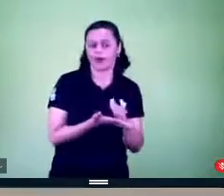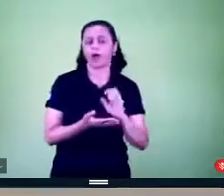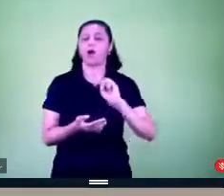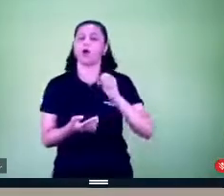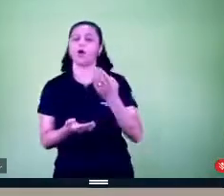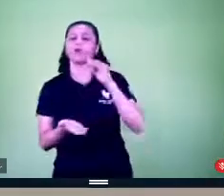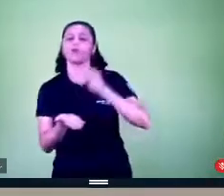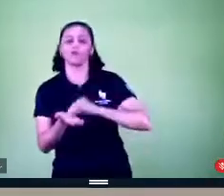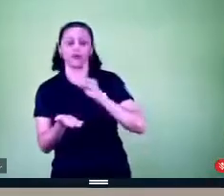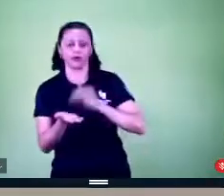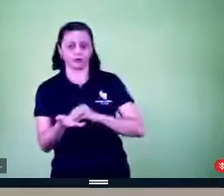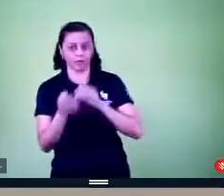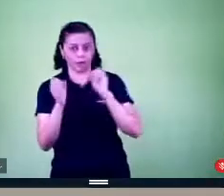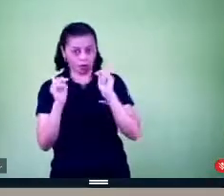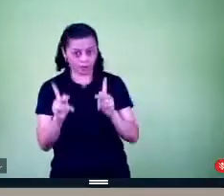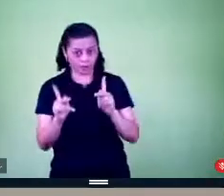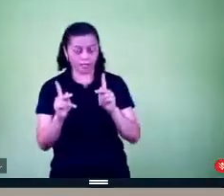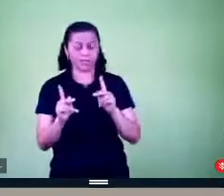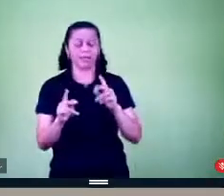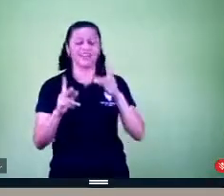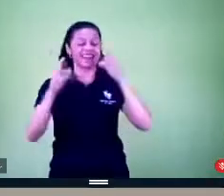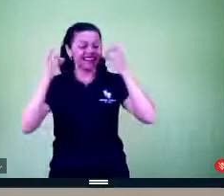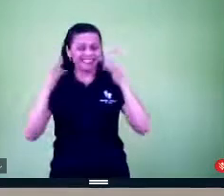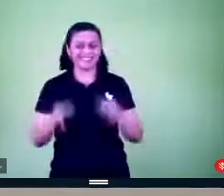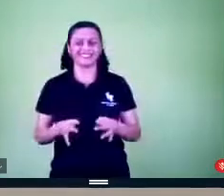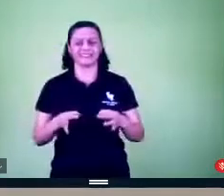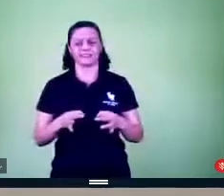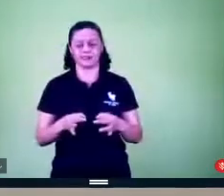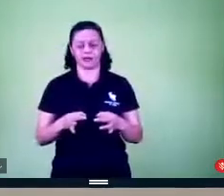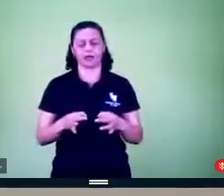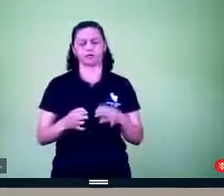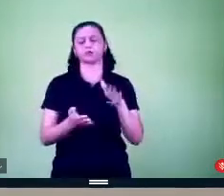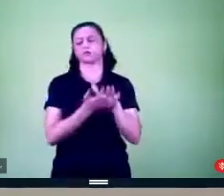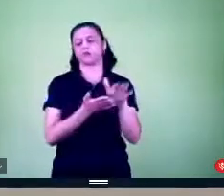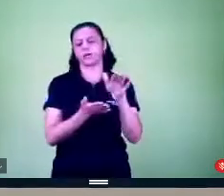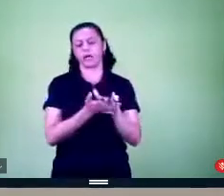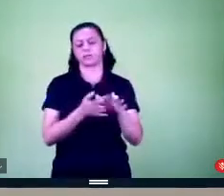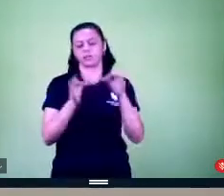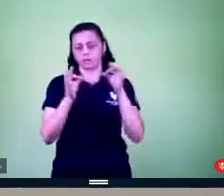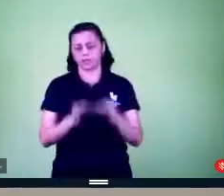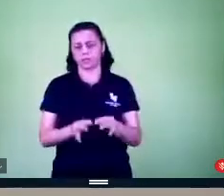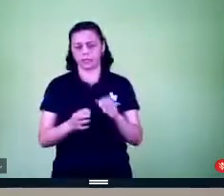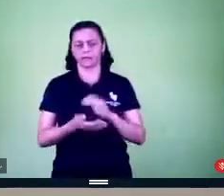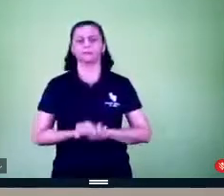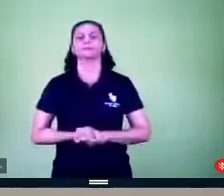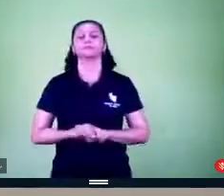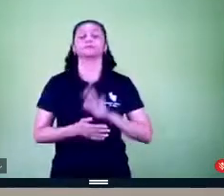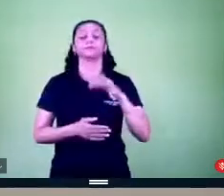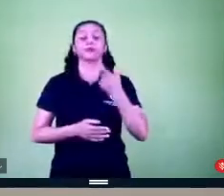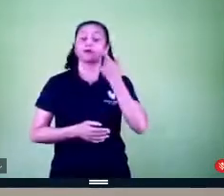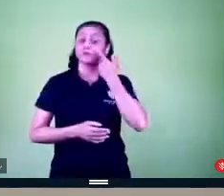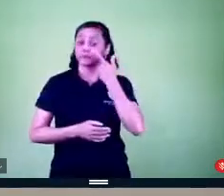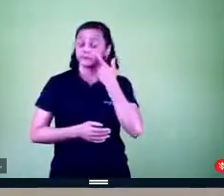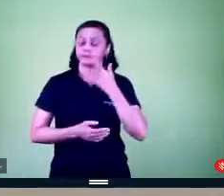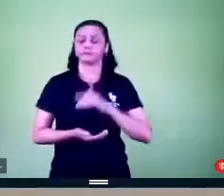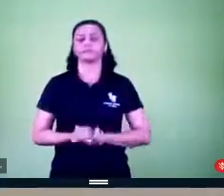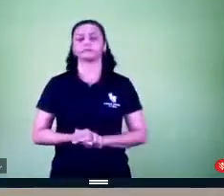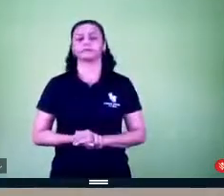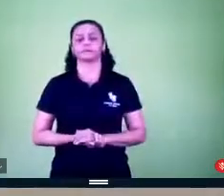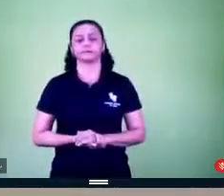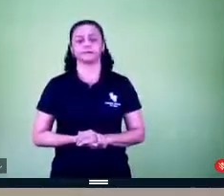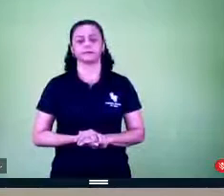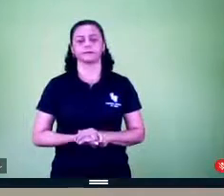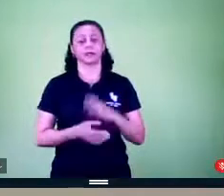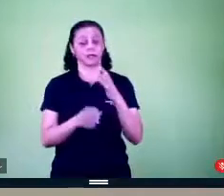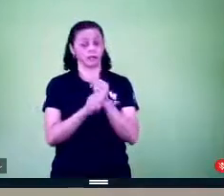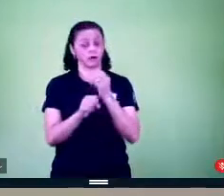tem que ser exatamente o que está sendo consumido pelas cargas. Não é isso? Então vamos lá. Vou calcular quanto que vale o I1 pelo